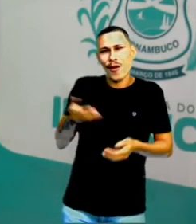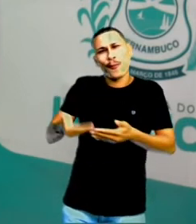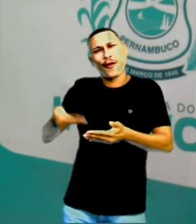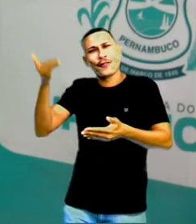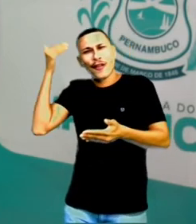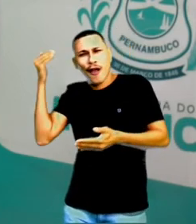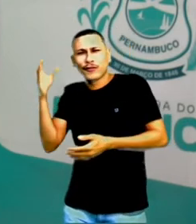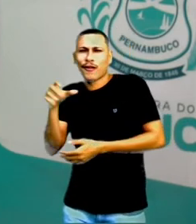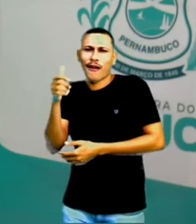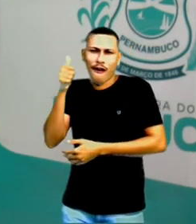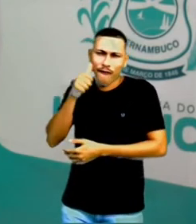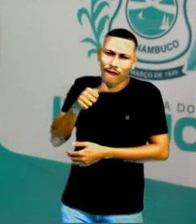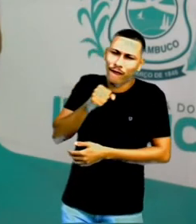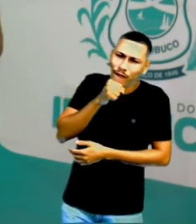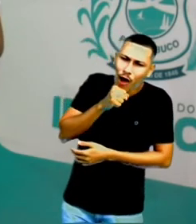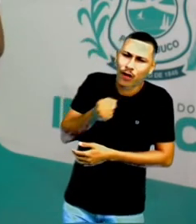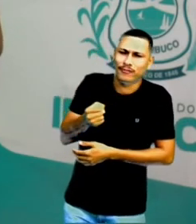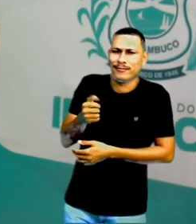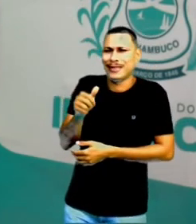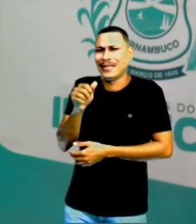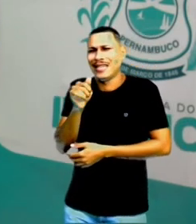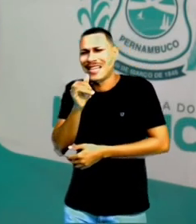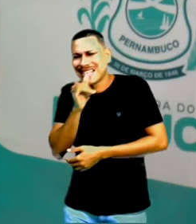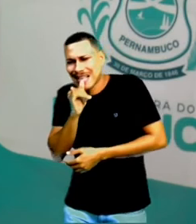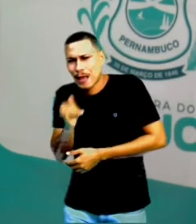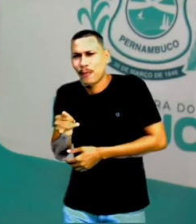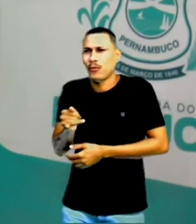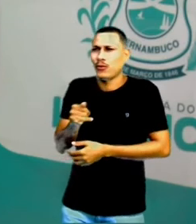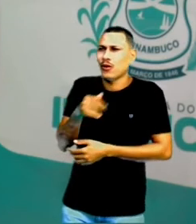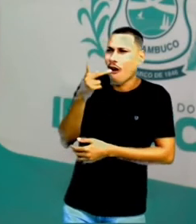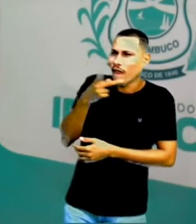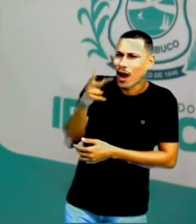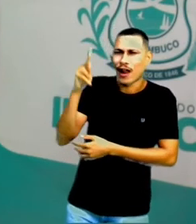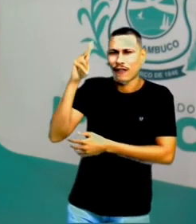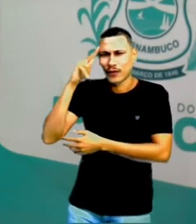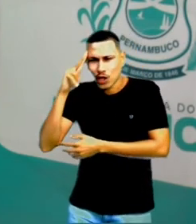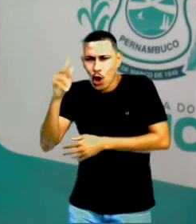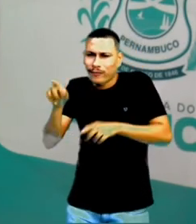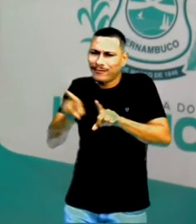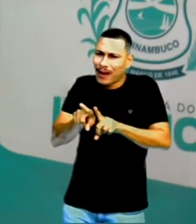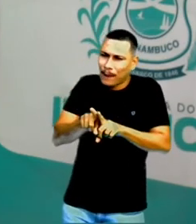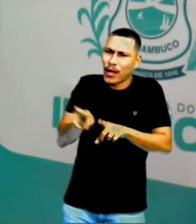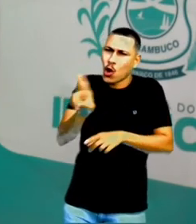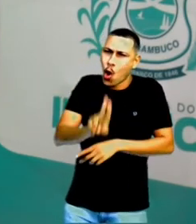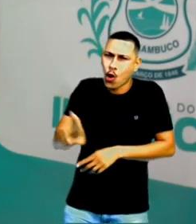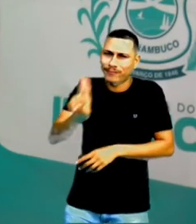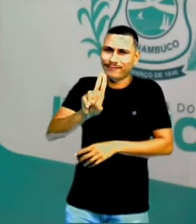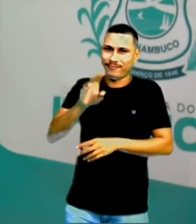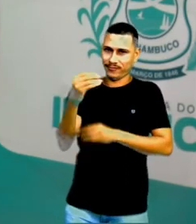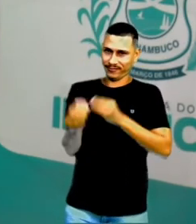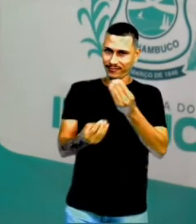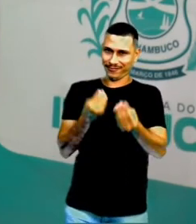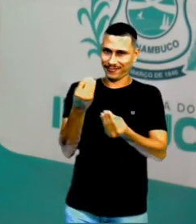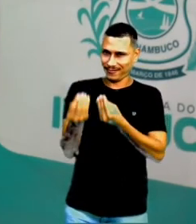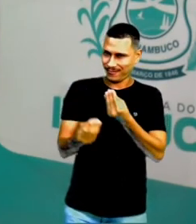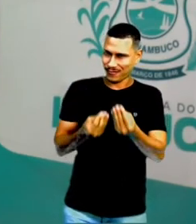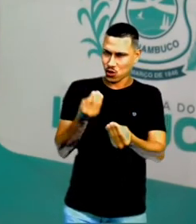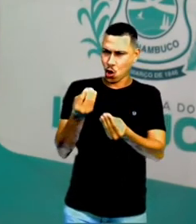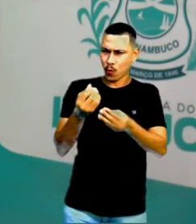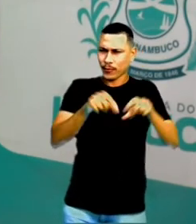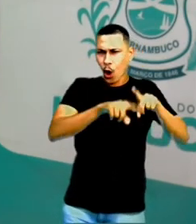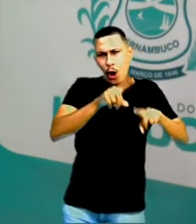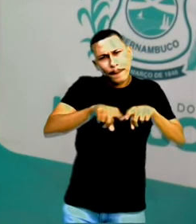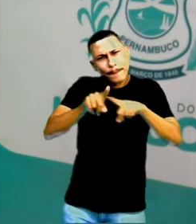contavam, então todas essas histórias também elas servem e serviram como